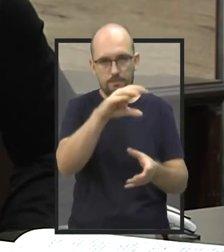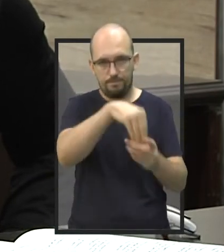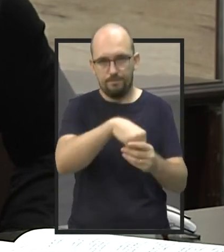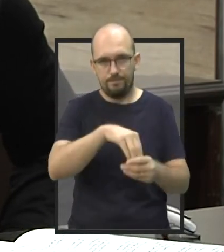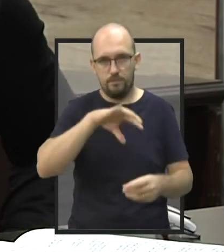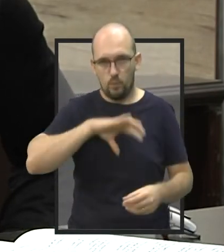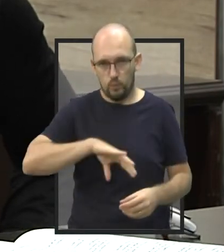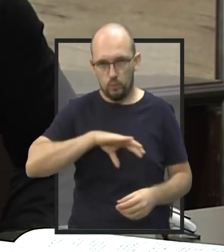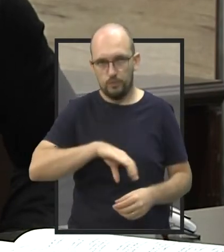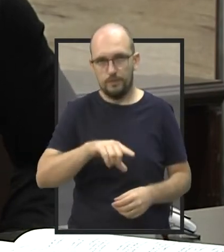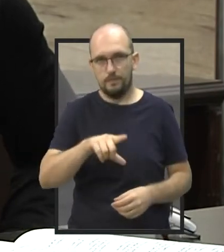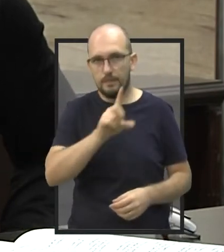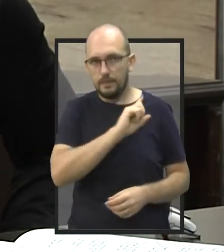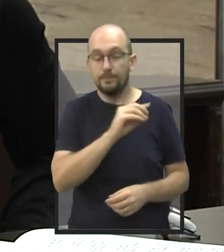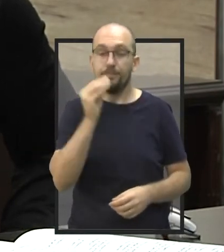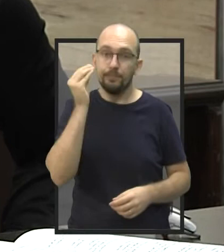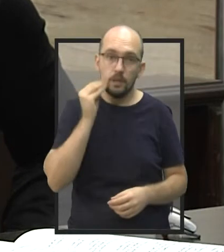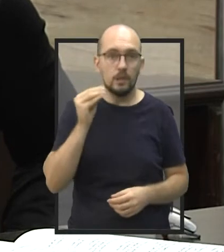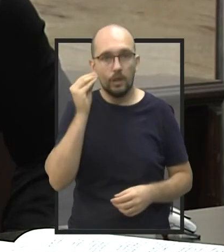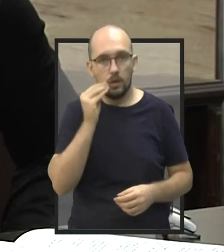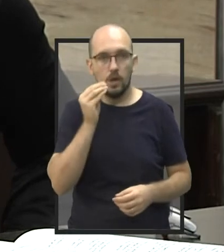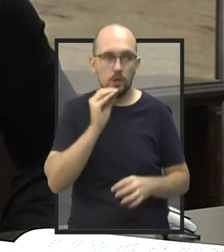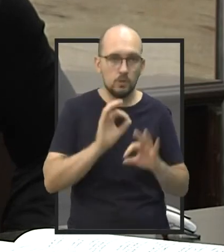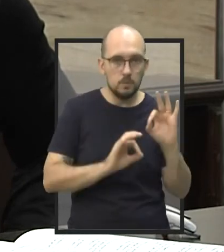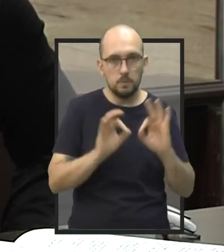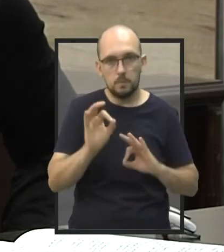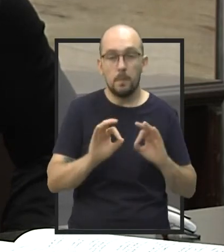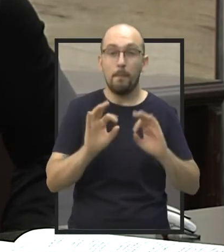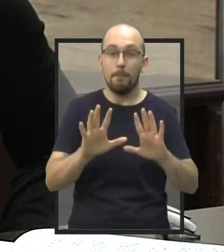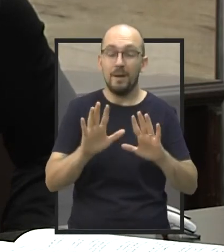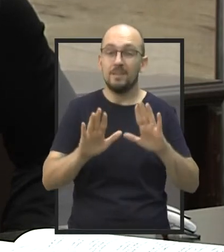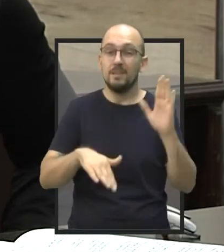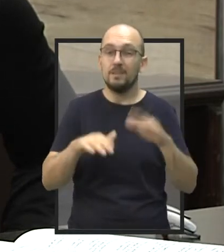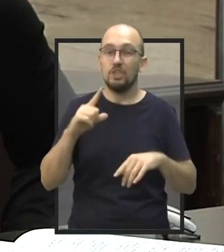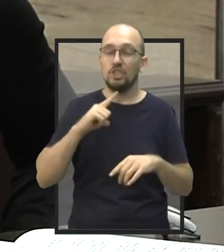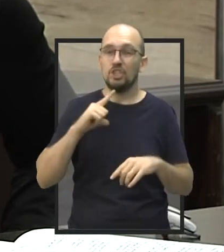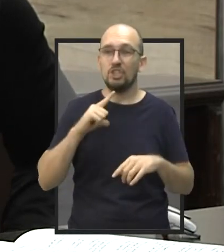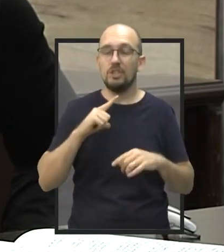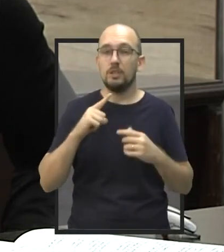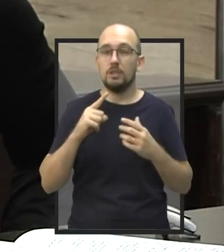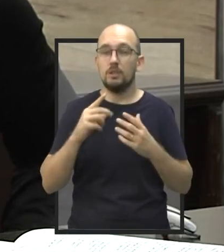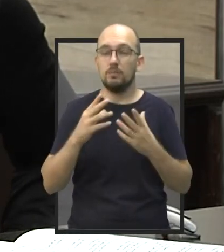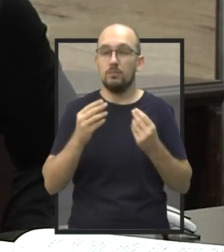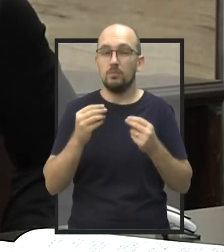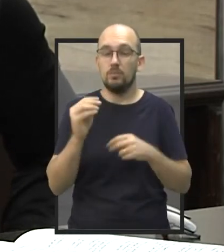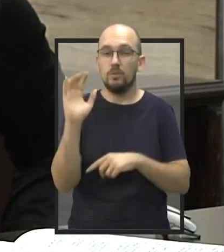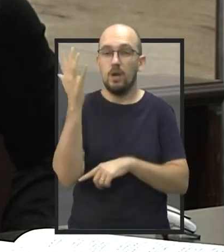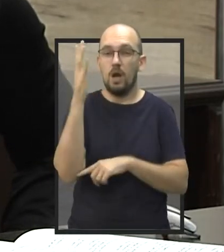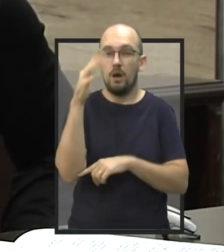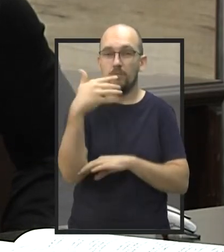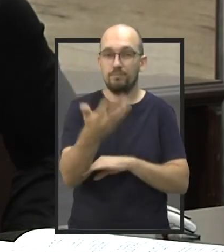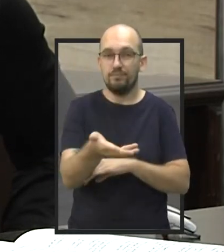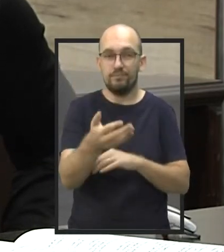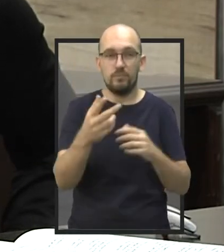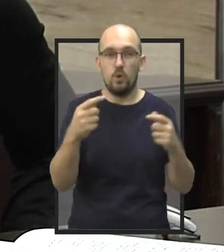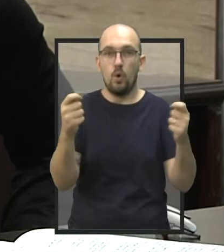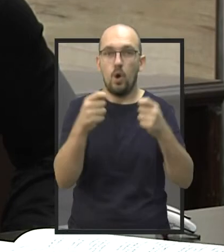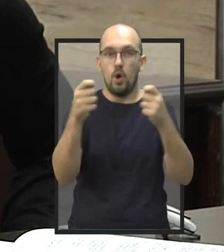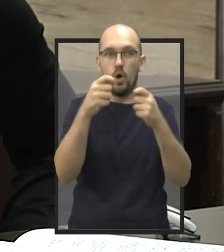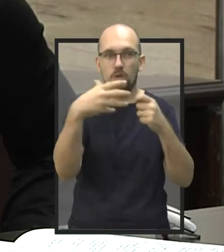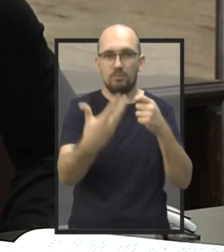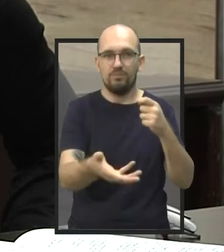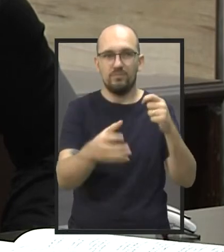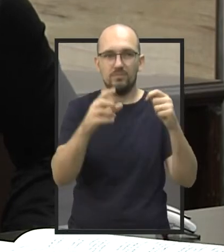estava tentando corresponder. Mas às vezes estava tendo bastante coisa, bastante galho, agora está tendo tinha